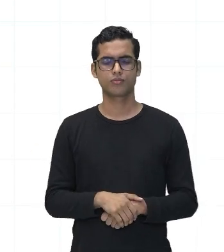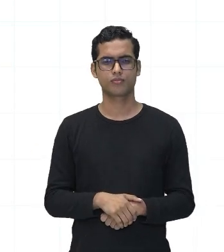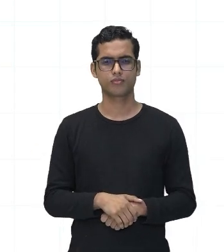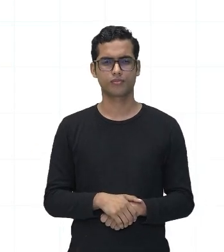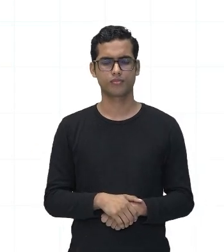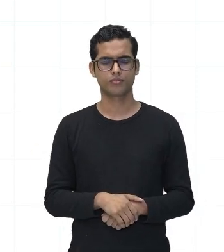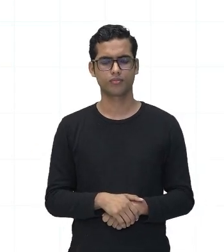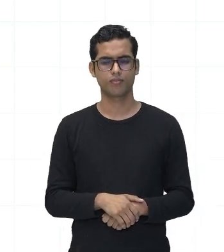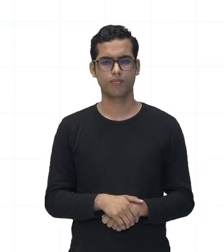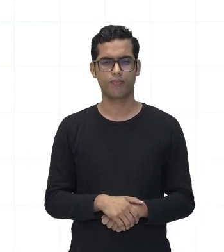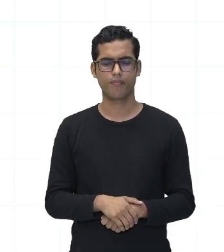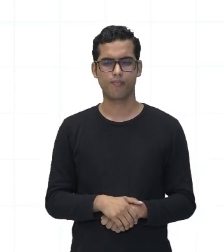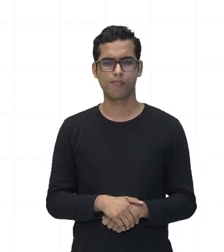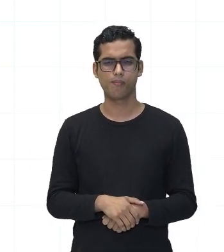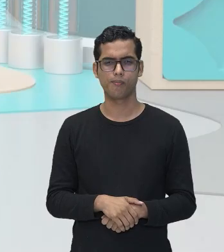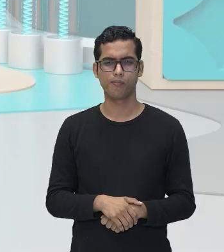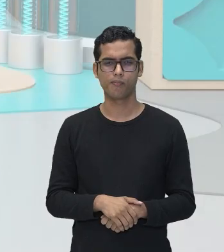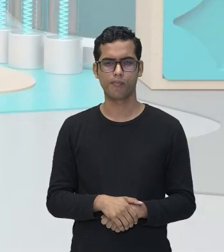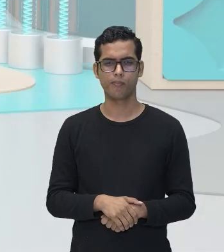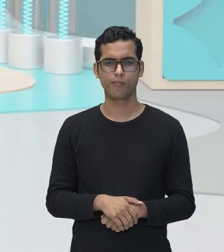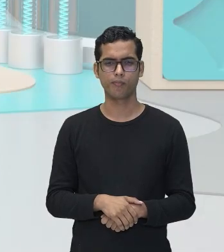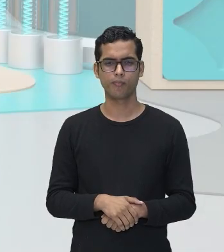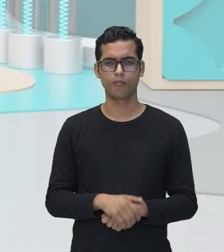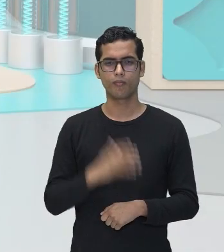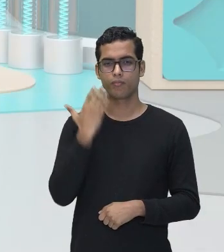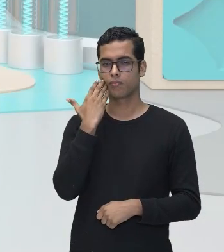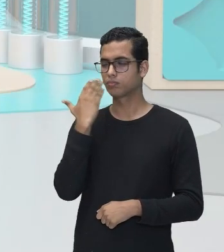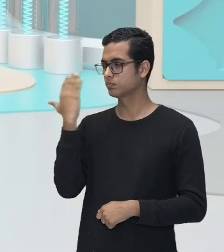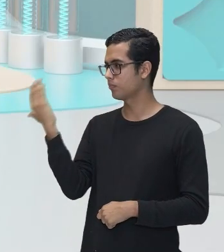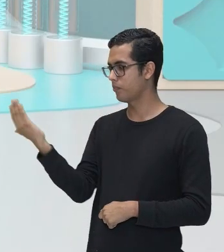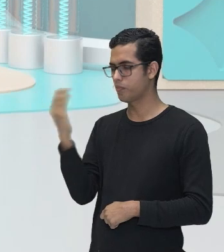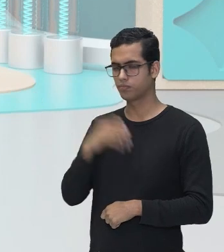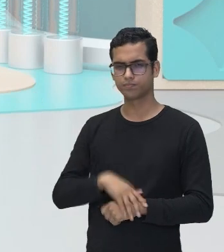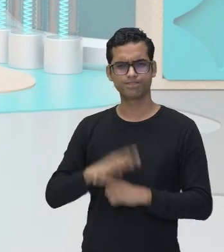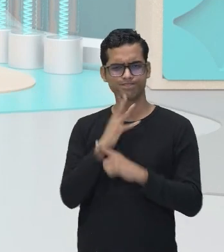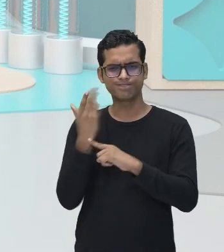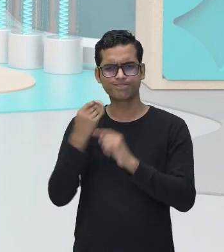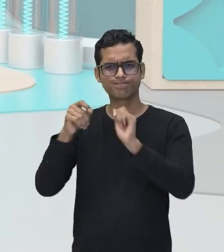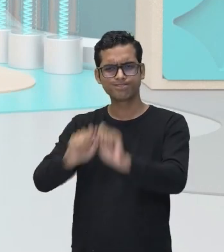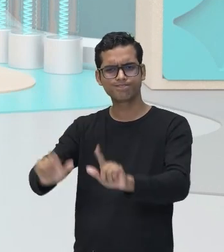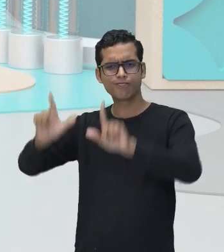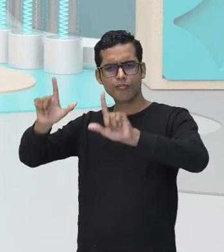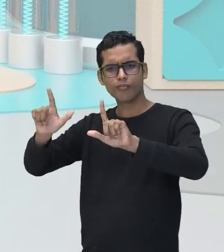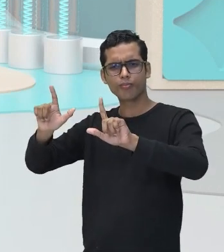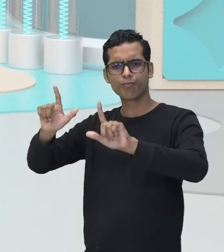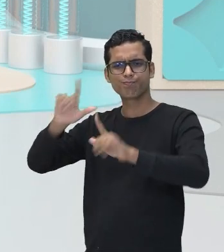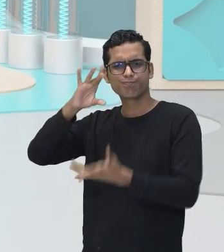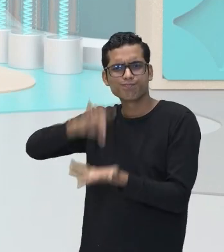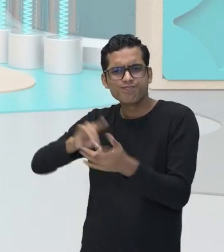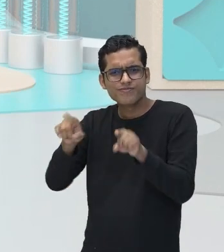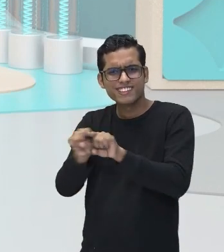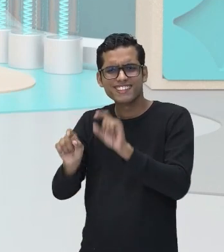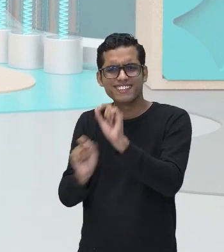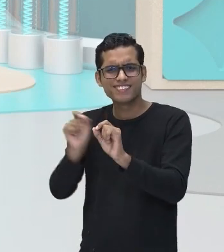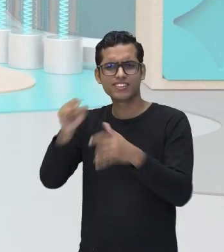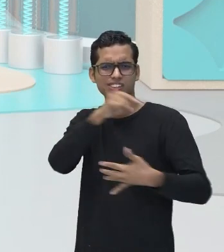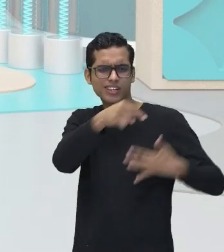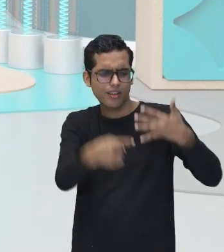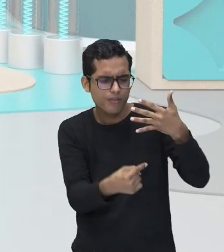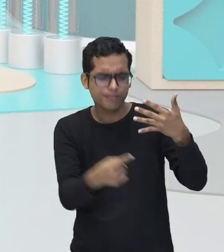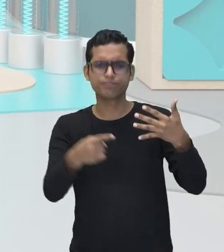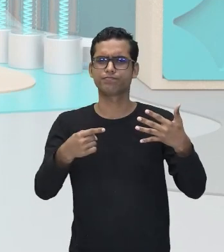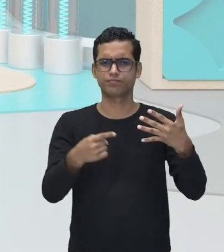de arte de Jorge Seurat. Essa obra ela foi produzida a partir de vários